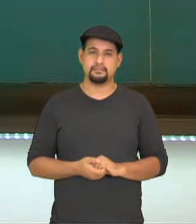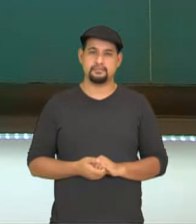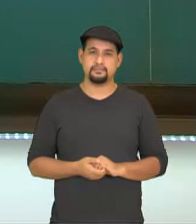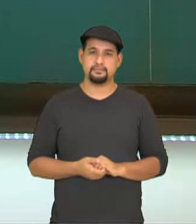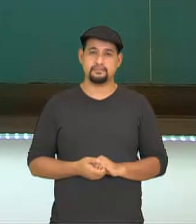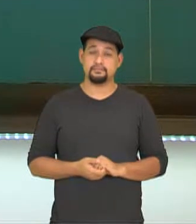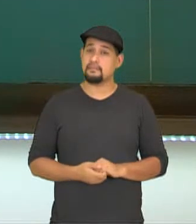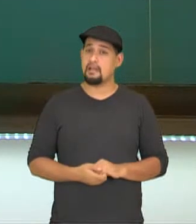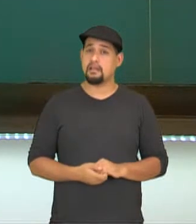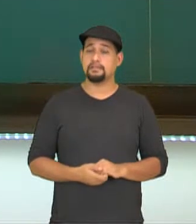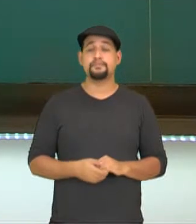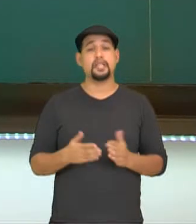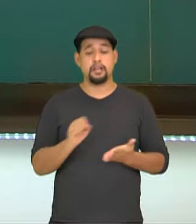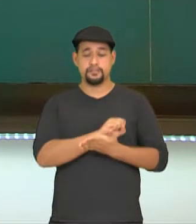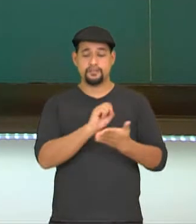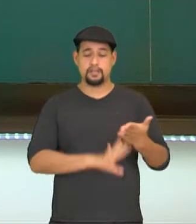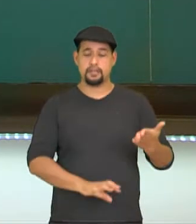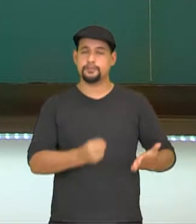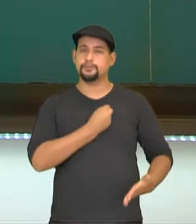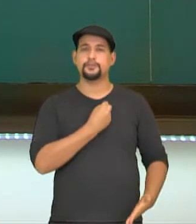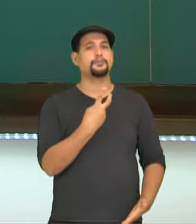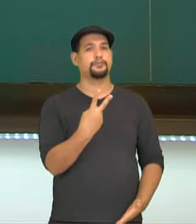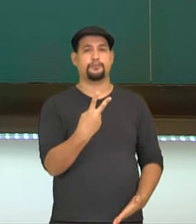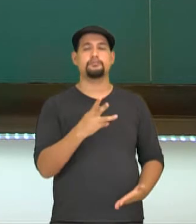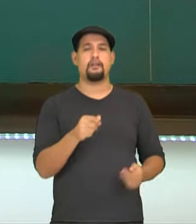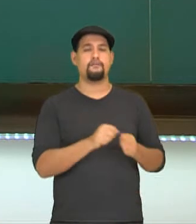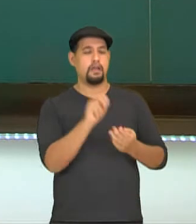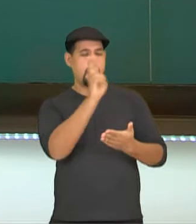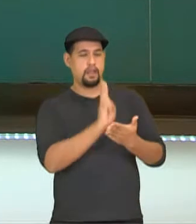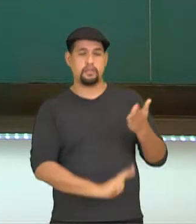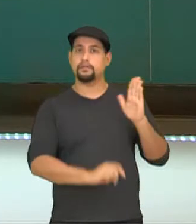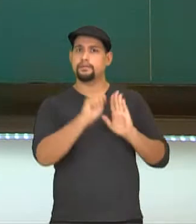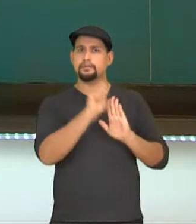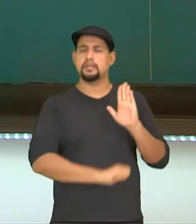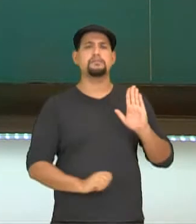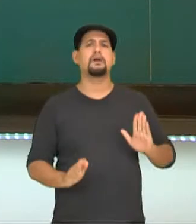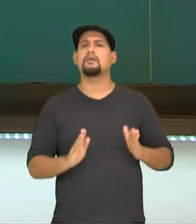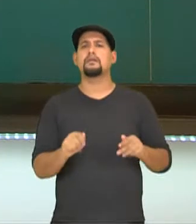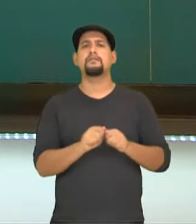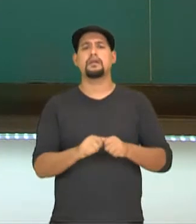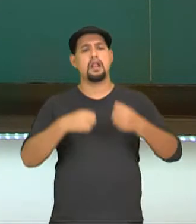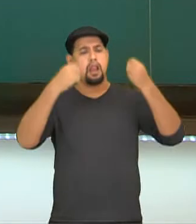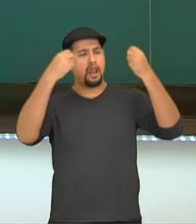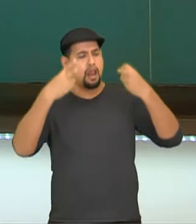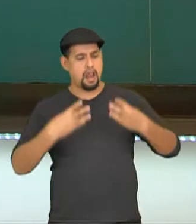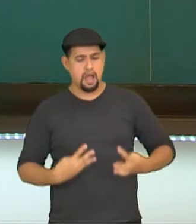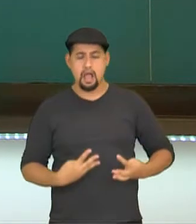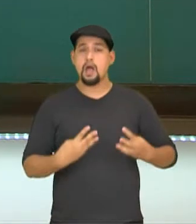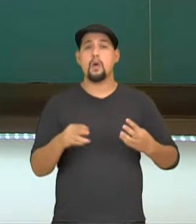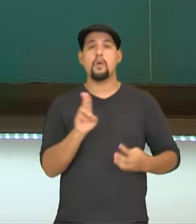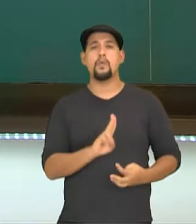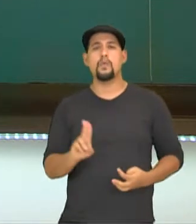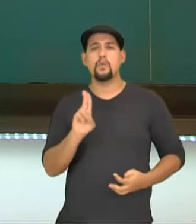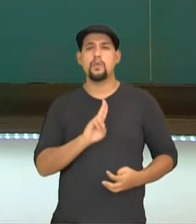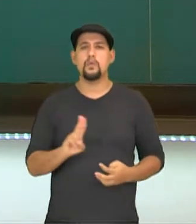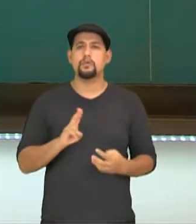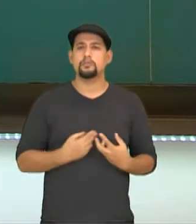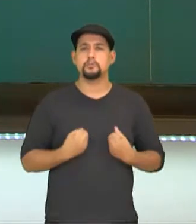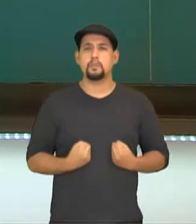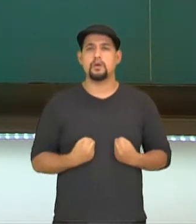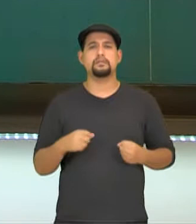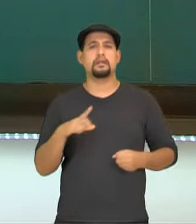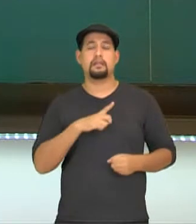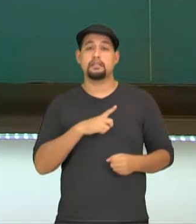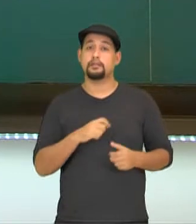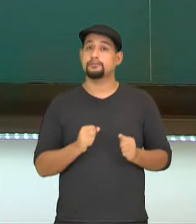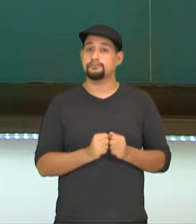Acá, en la actividad 2, né, nós fizemos a leitura do texto, agora você vai explicar o uso dos possessivos que estão